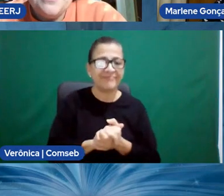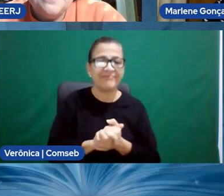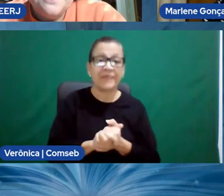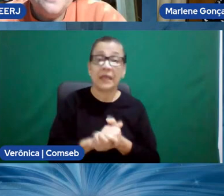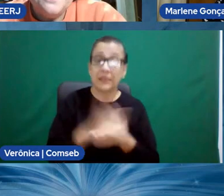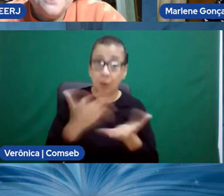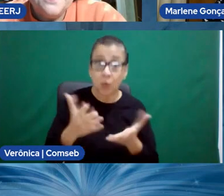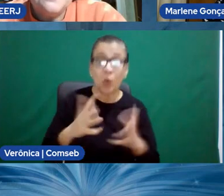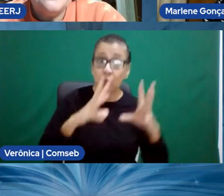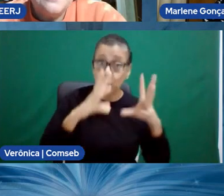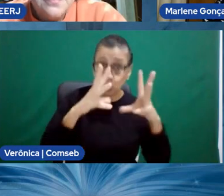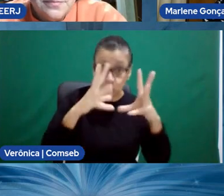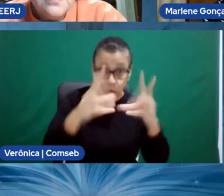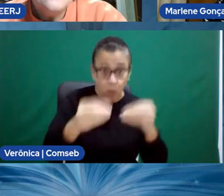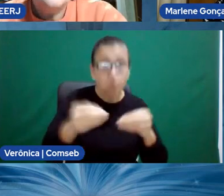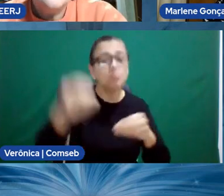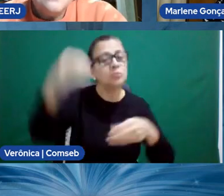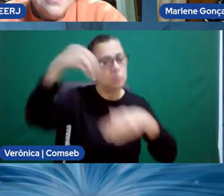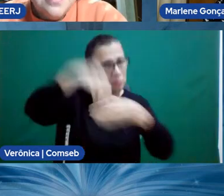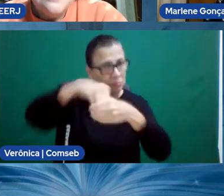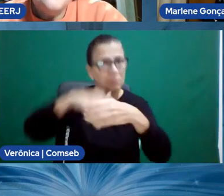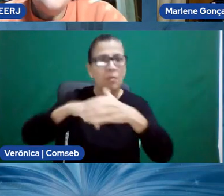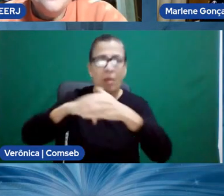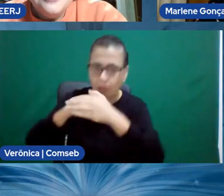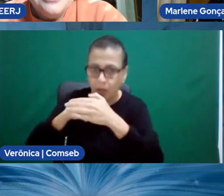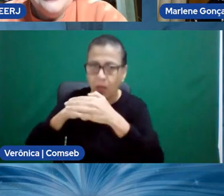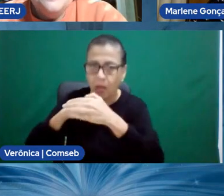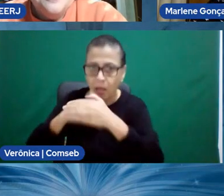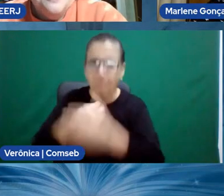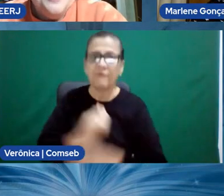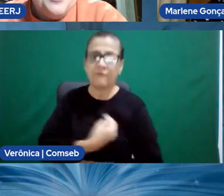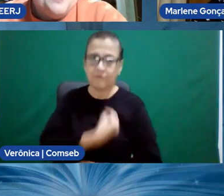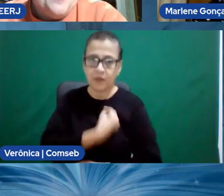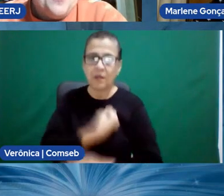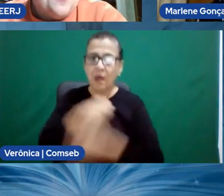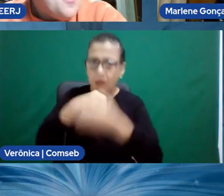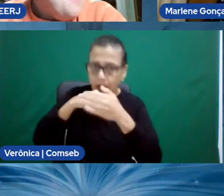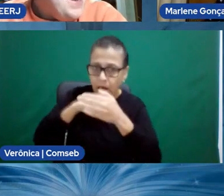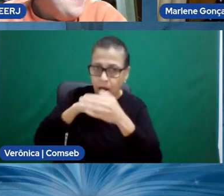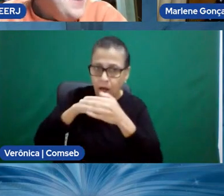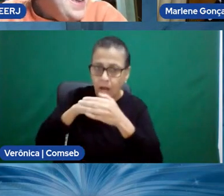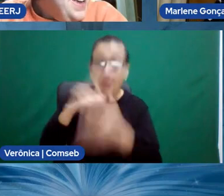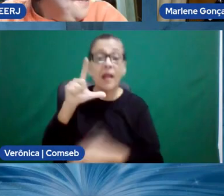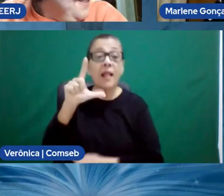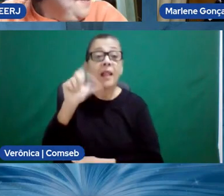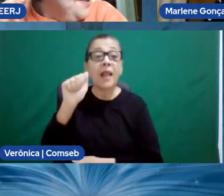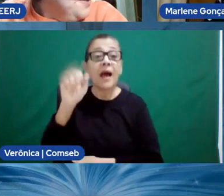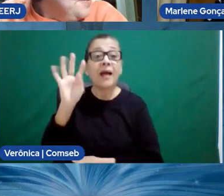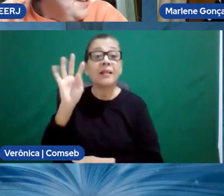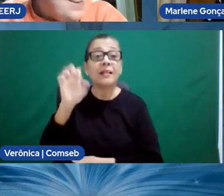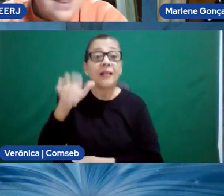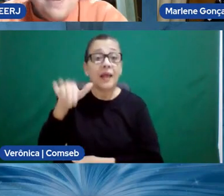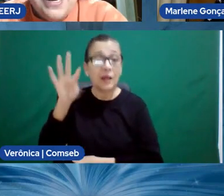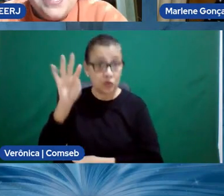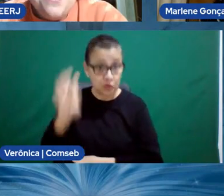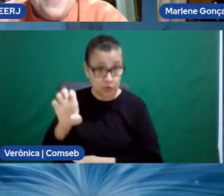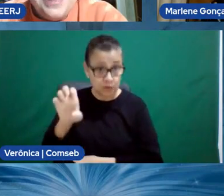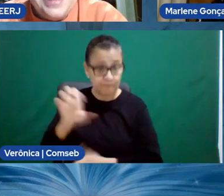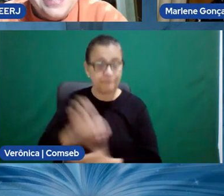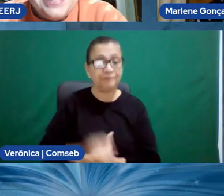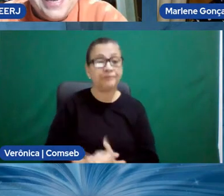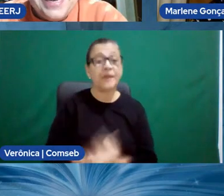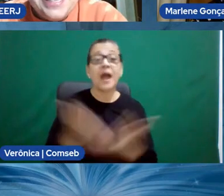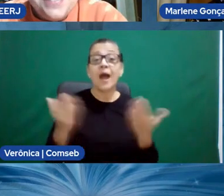Muito bom. E todos esses são germes com vida latente. Né? Sim, muito bom. Romero, nós vamos pular agora para a